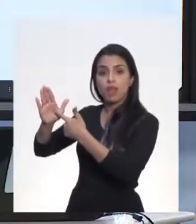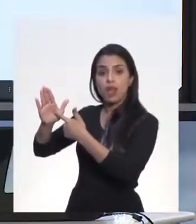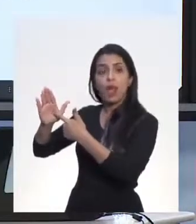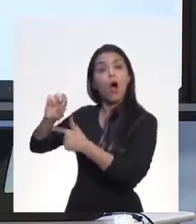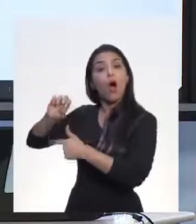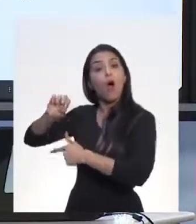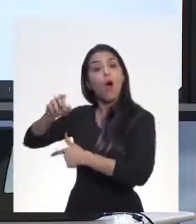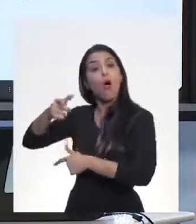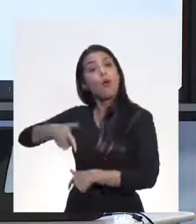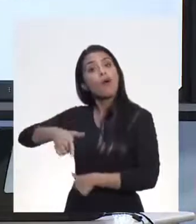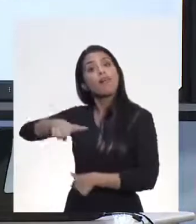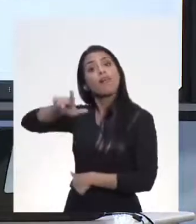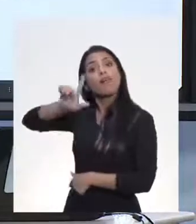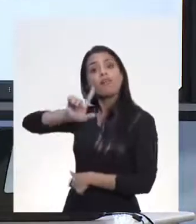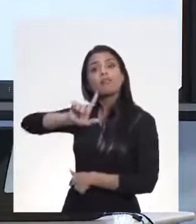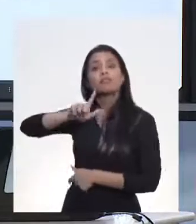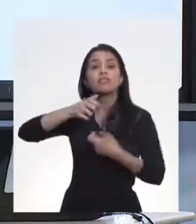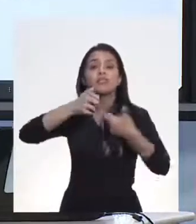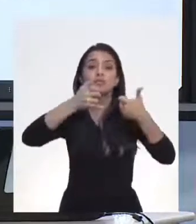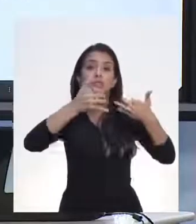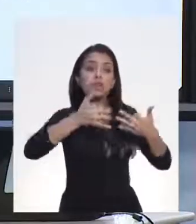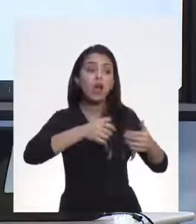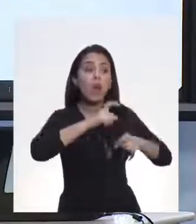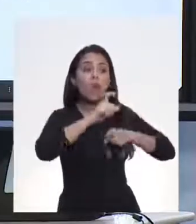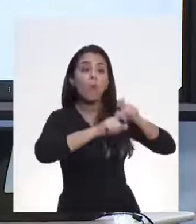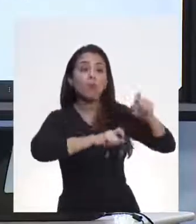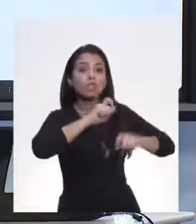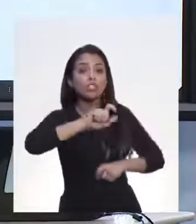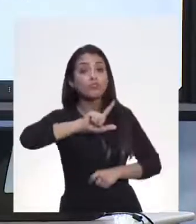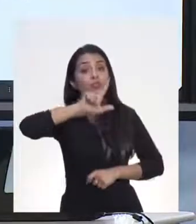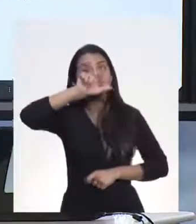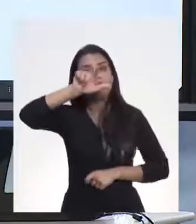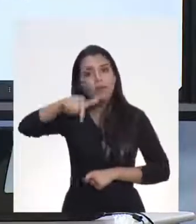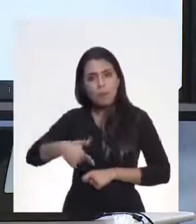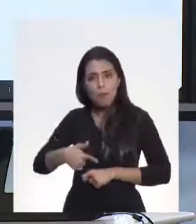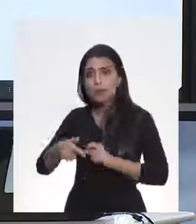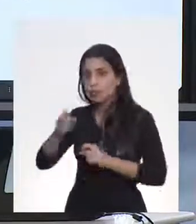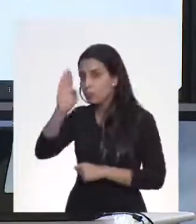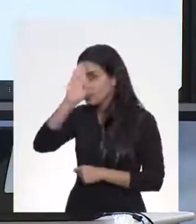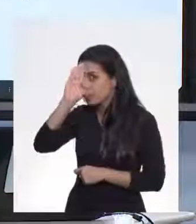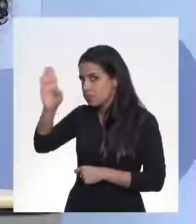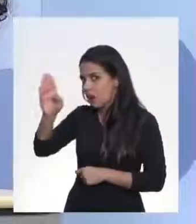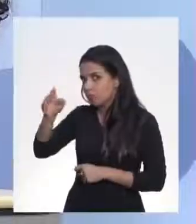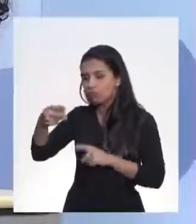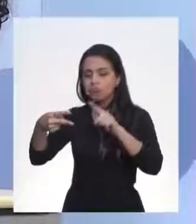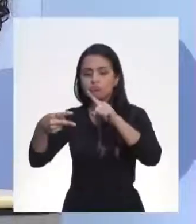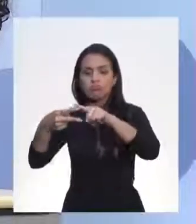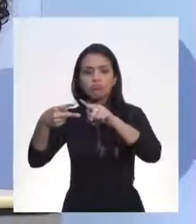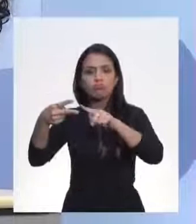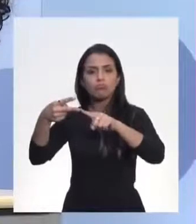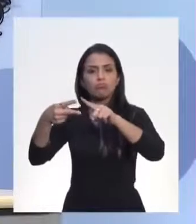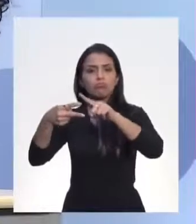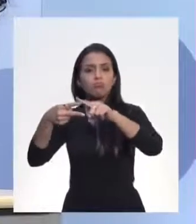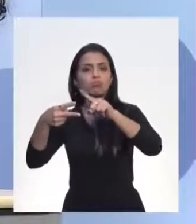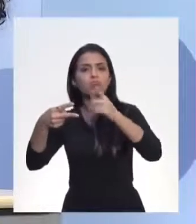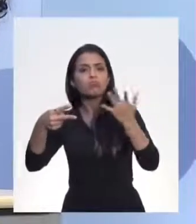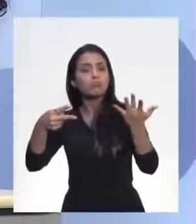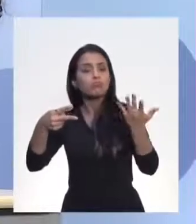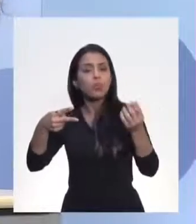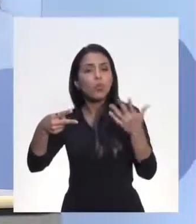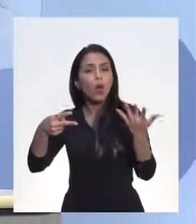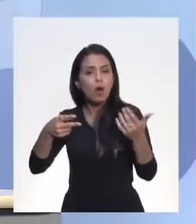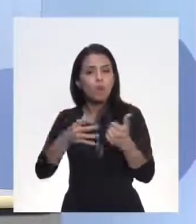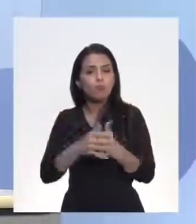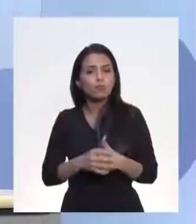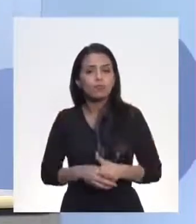quero primeiro mostrar a causa e depois mostrar a oração principal? Ai, Andréia, marca ali. Tá? OSA. Aqui.